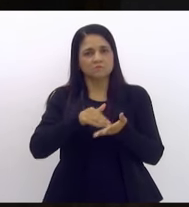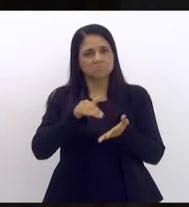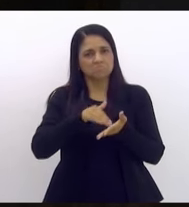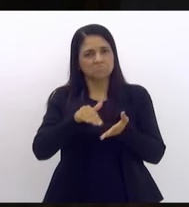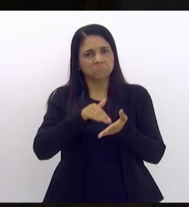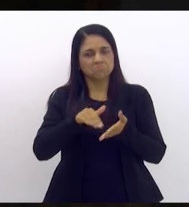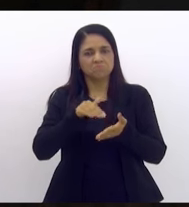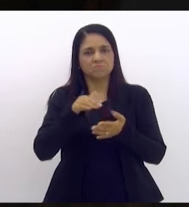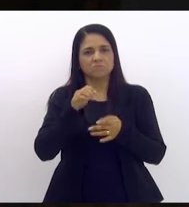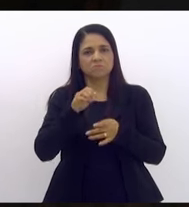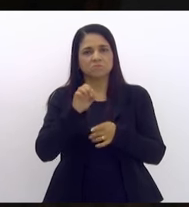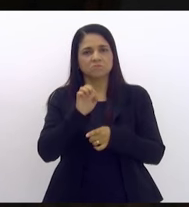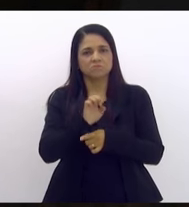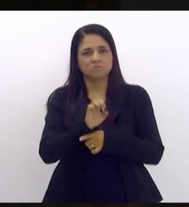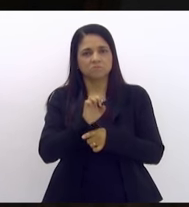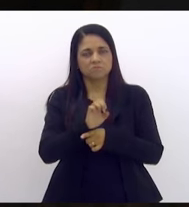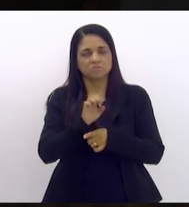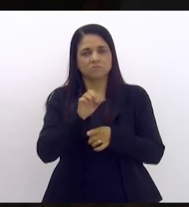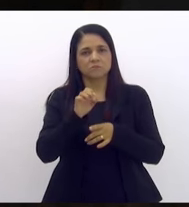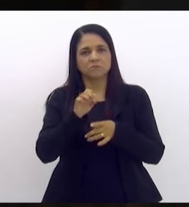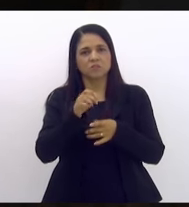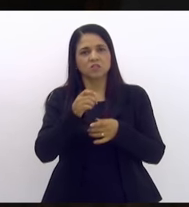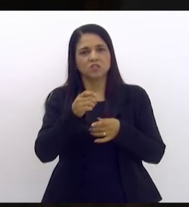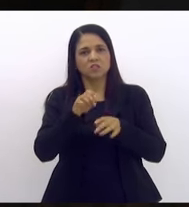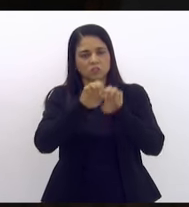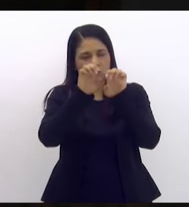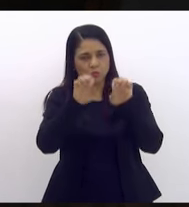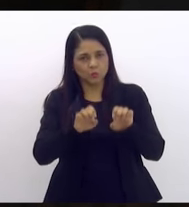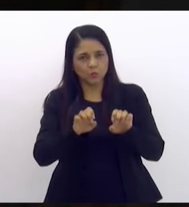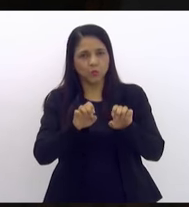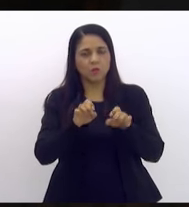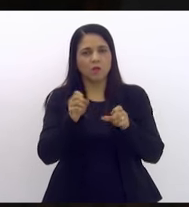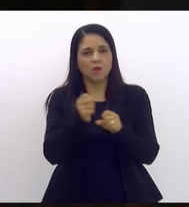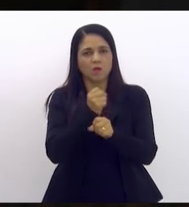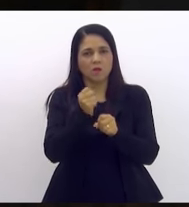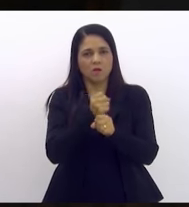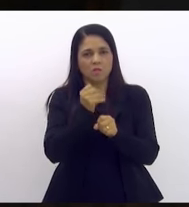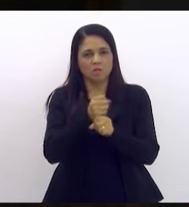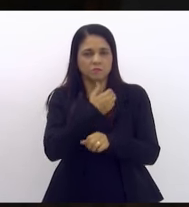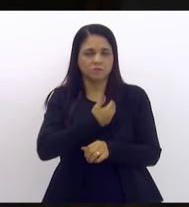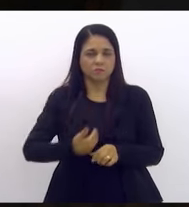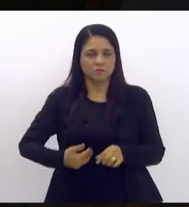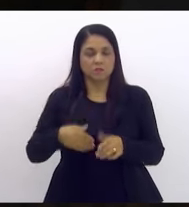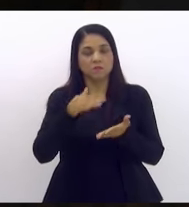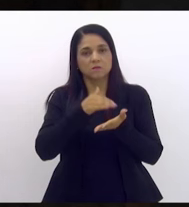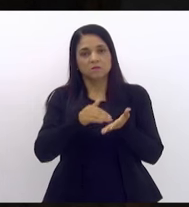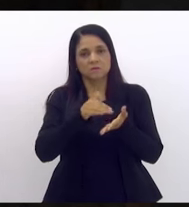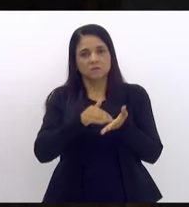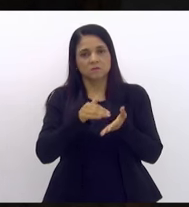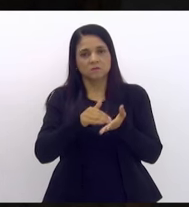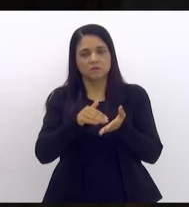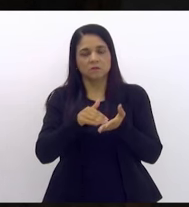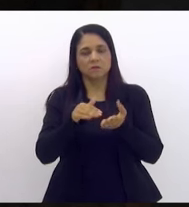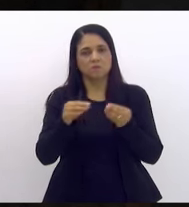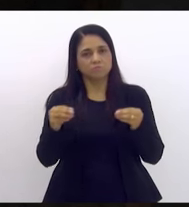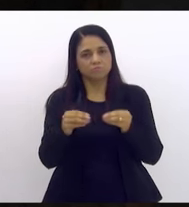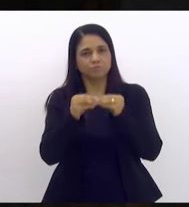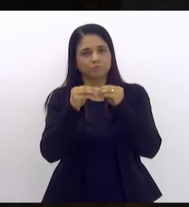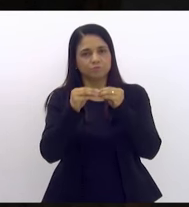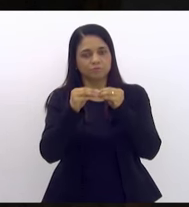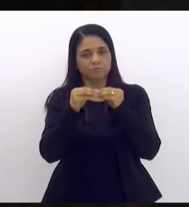Secretaria do Estado de Infraestrutura e Obras Públicas e da Secretaria Extraordinária